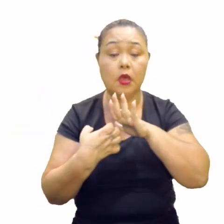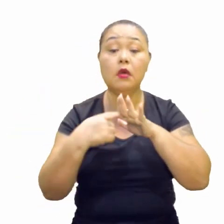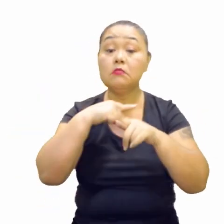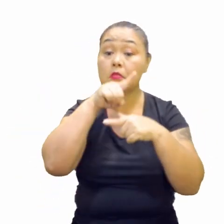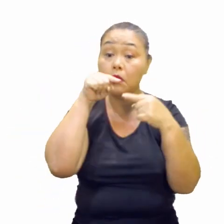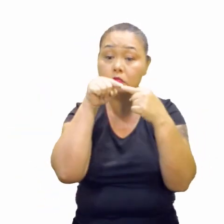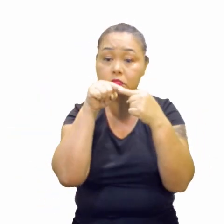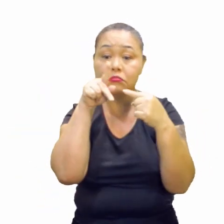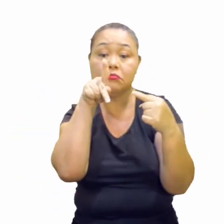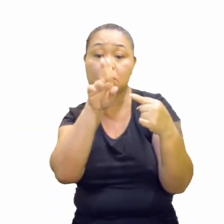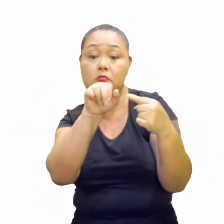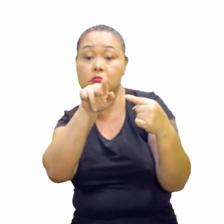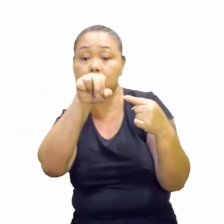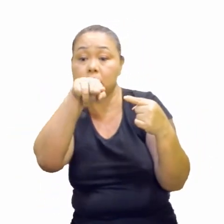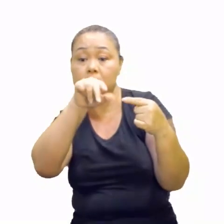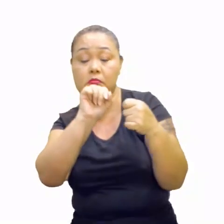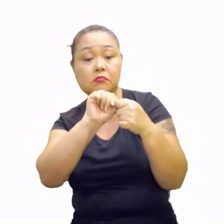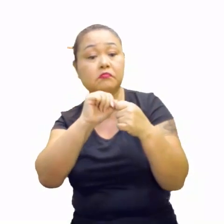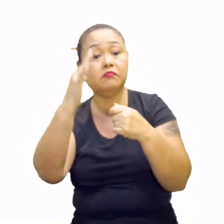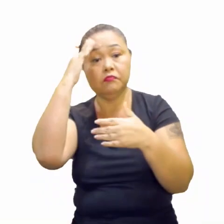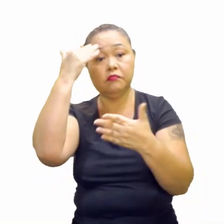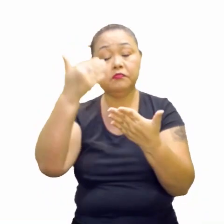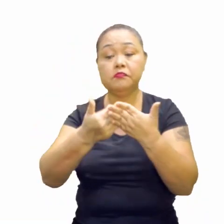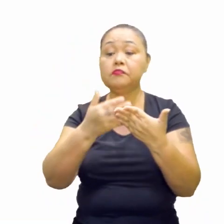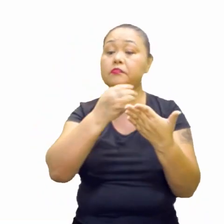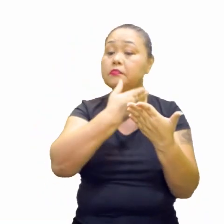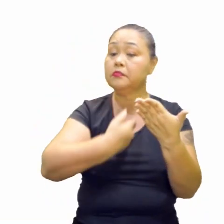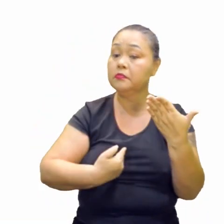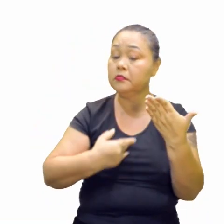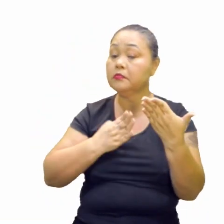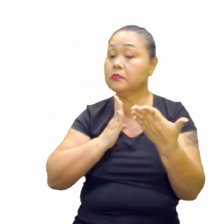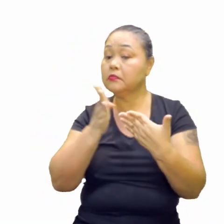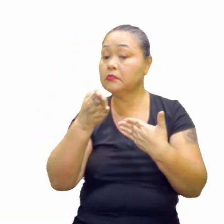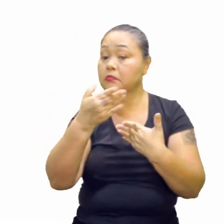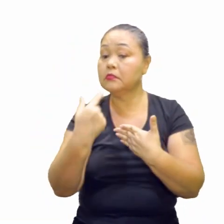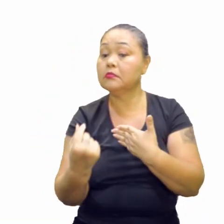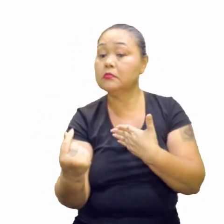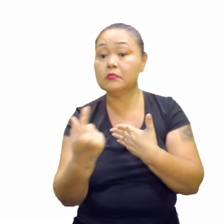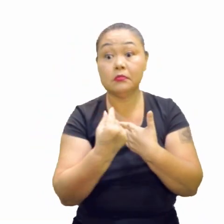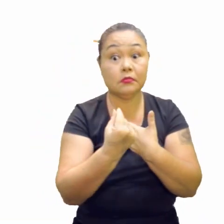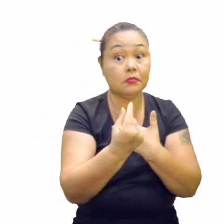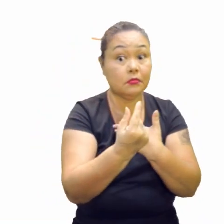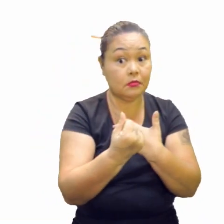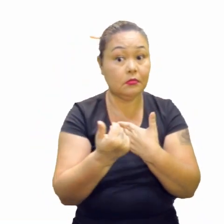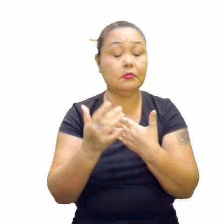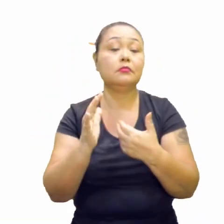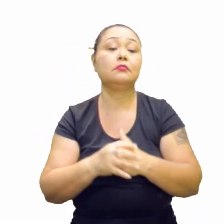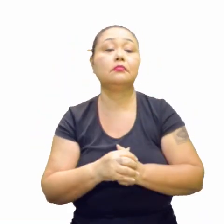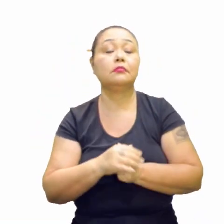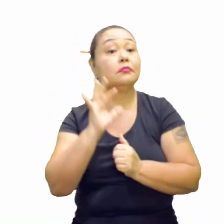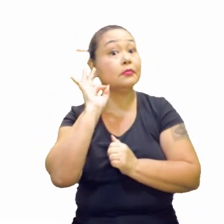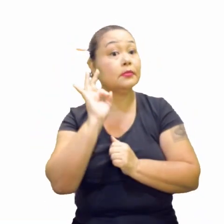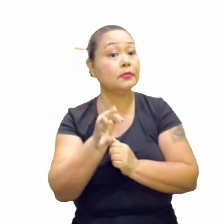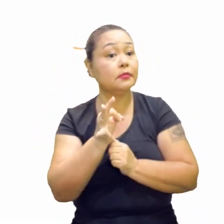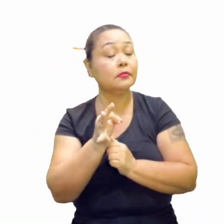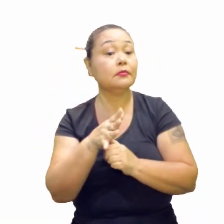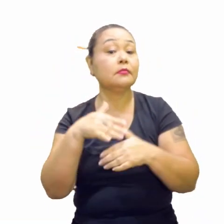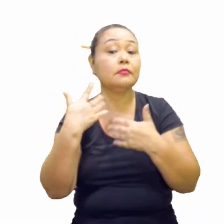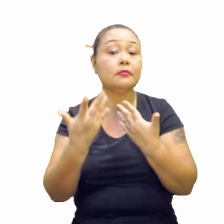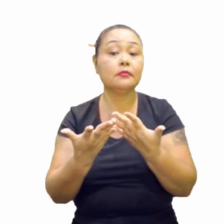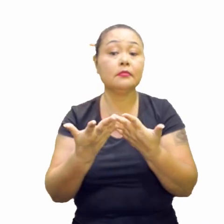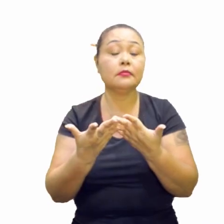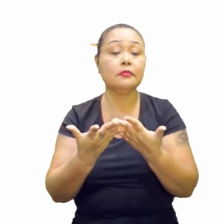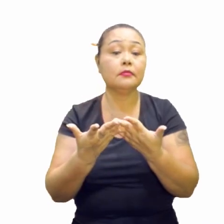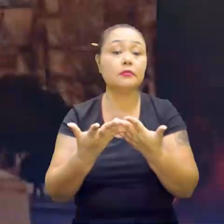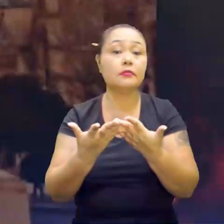motivo defende a intervenção do Estado na economia. Certinho? Bom, senhores, bem para